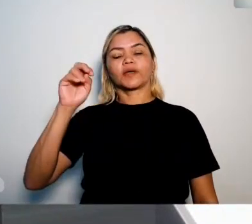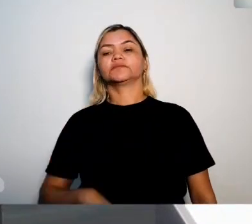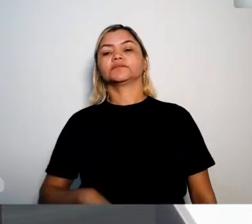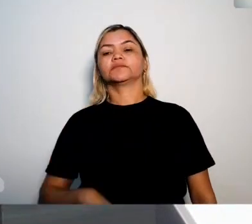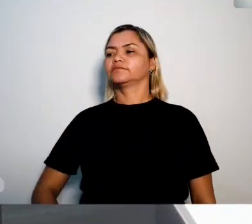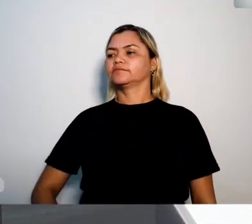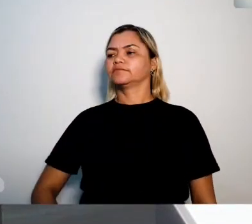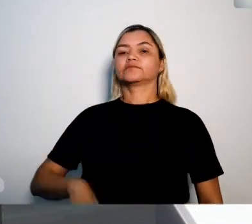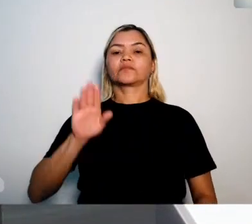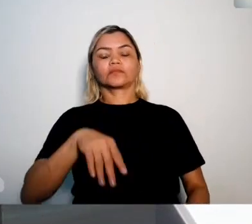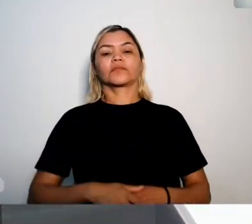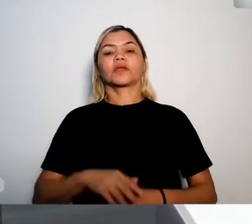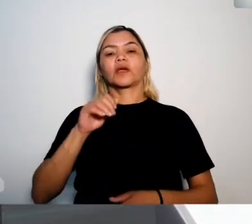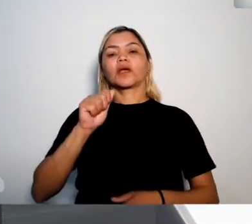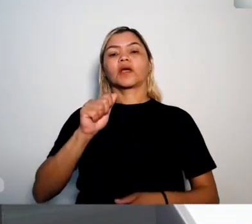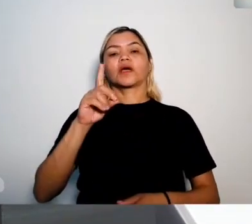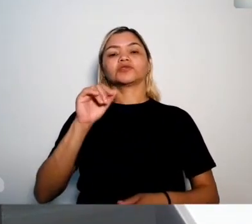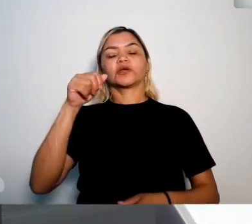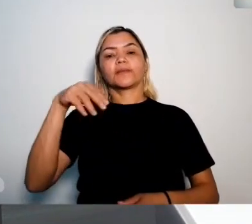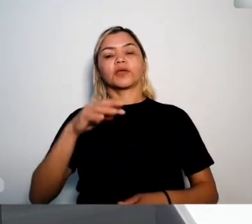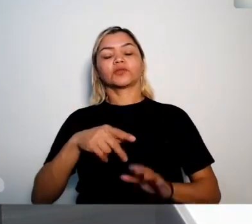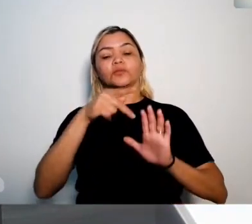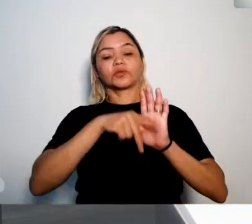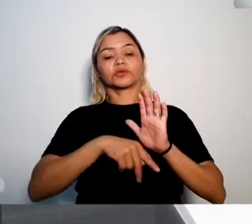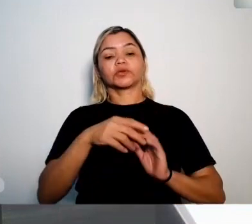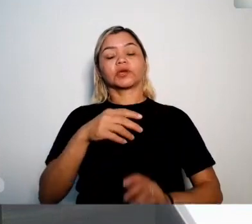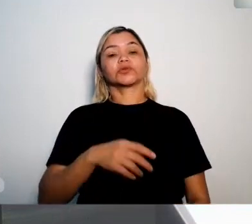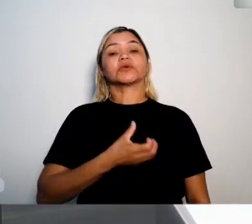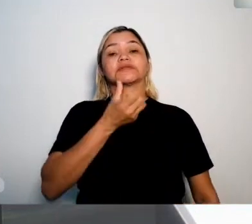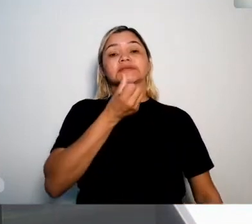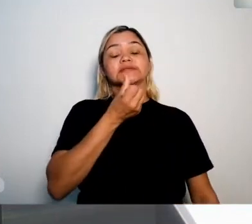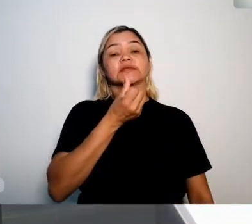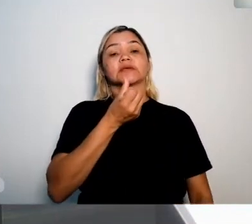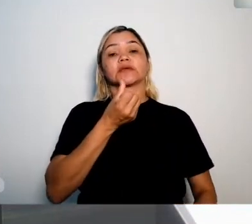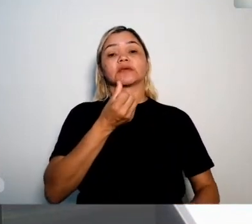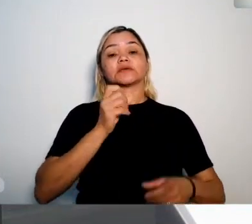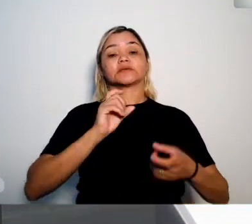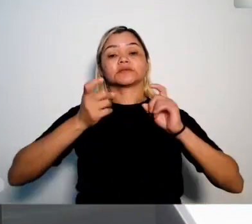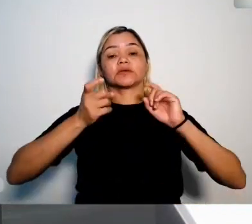por 6 sessões, tendo em vista, e passo a justificar...